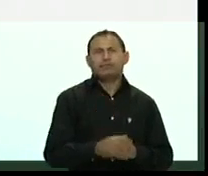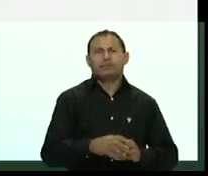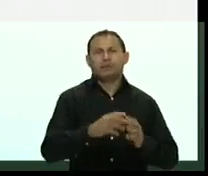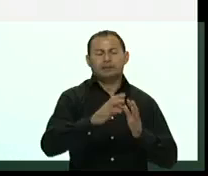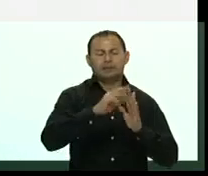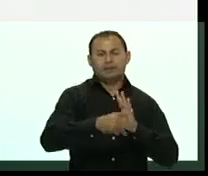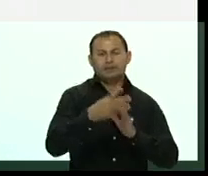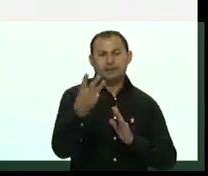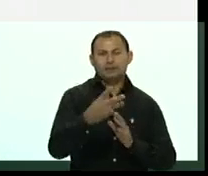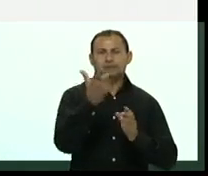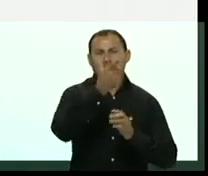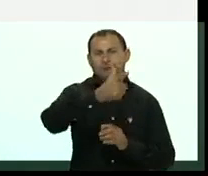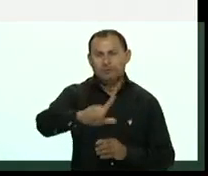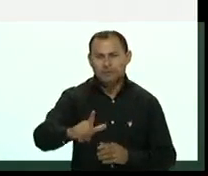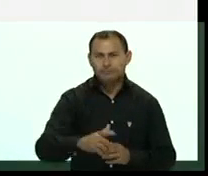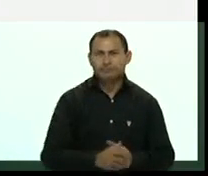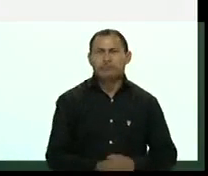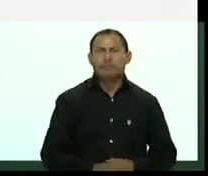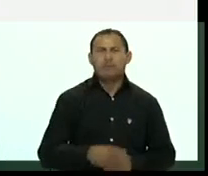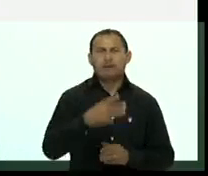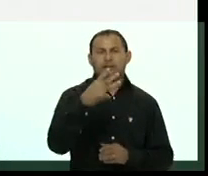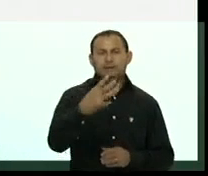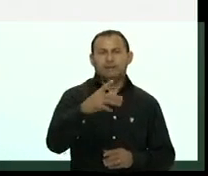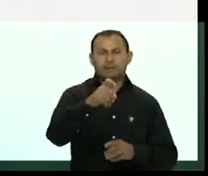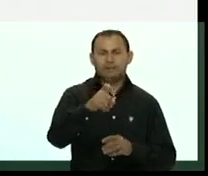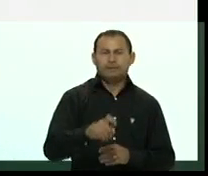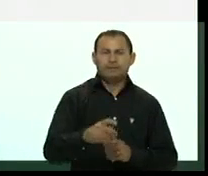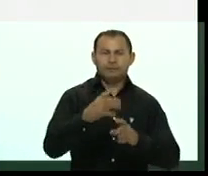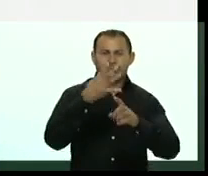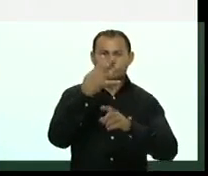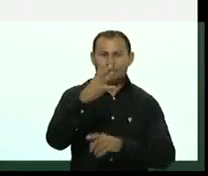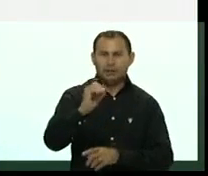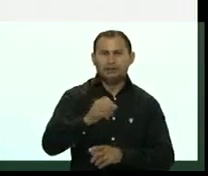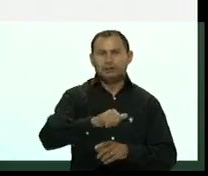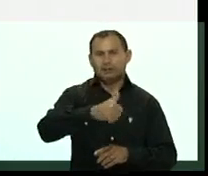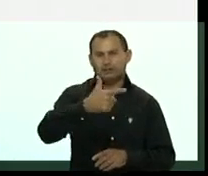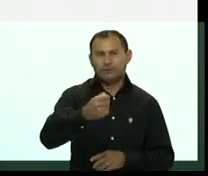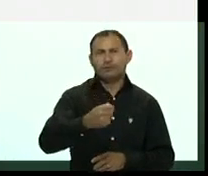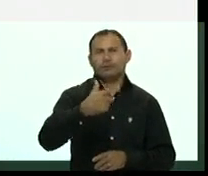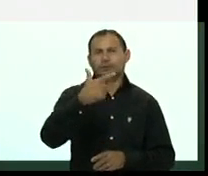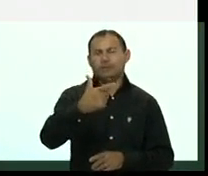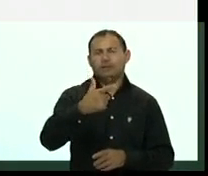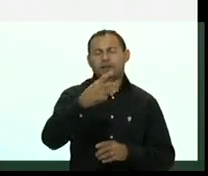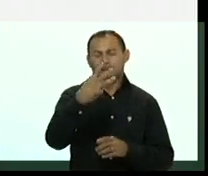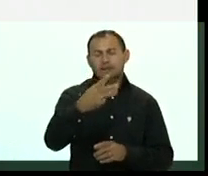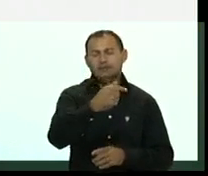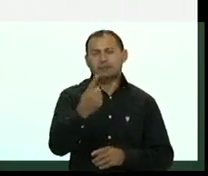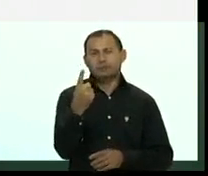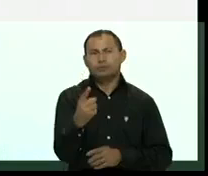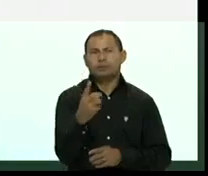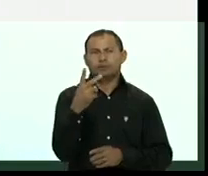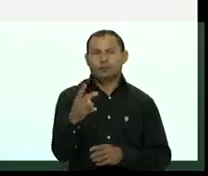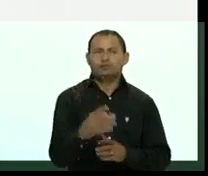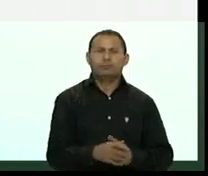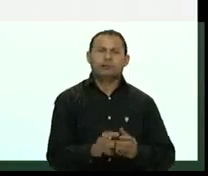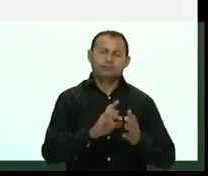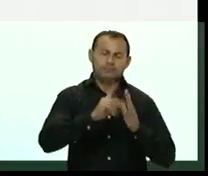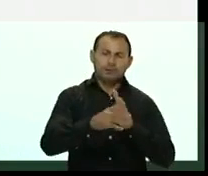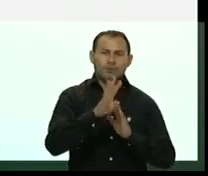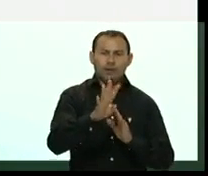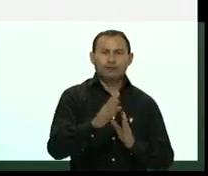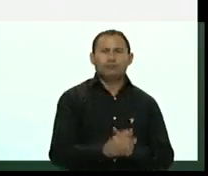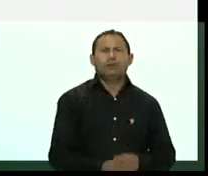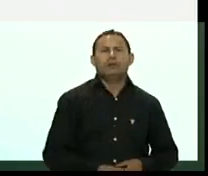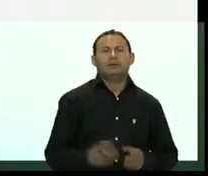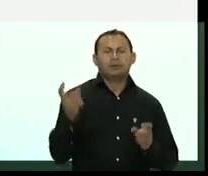terceira, derivo novamente. 3 vezes 40, 120. 3 menos 1, 2. Se eu quero a derivada